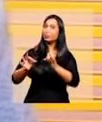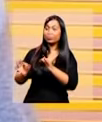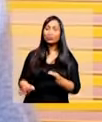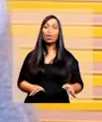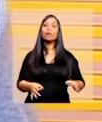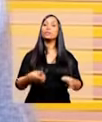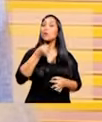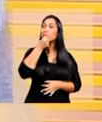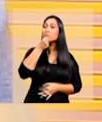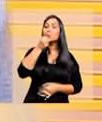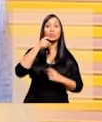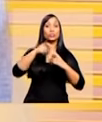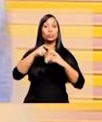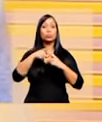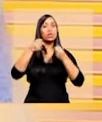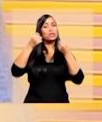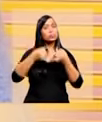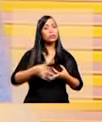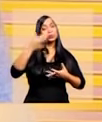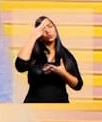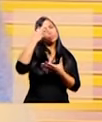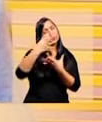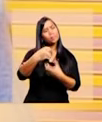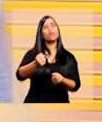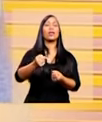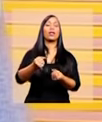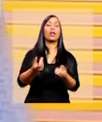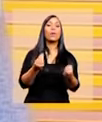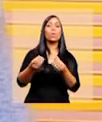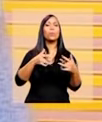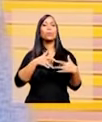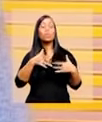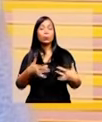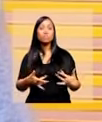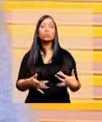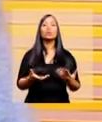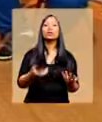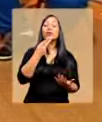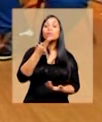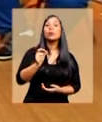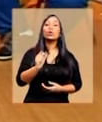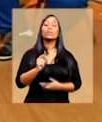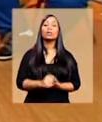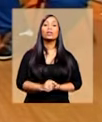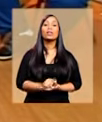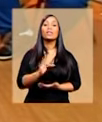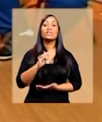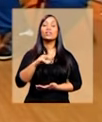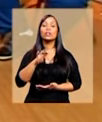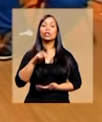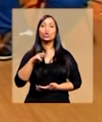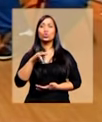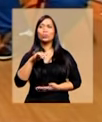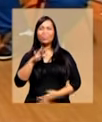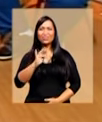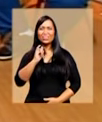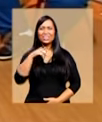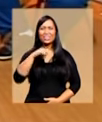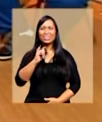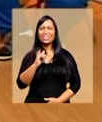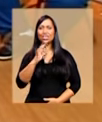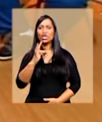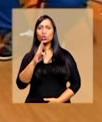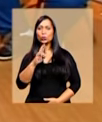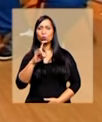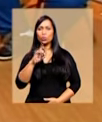É isso aí, vimos esse depoimento de um médico que fala sobre fé, sobre compaixão. Queria falar um pouquinho sobre finitude, ô